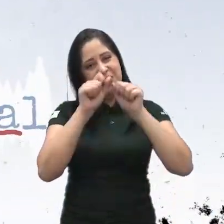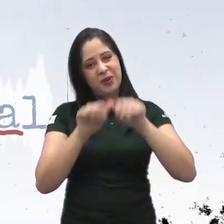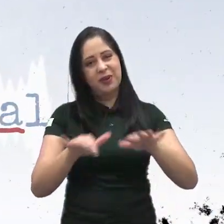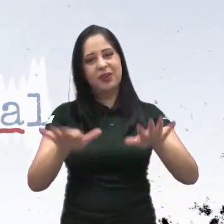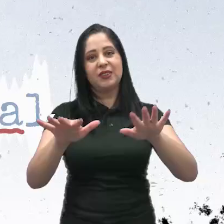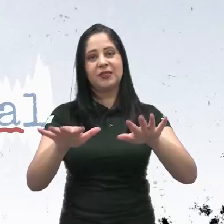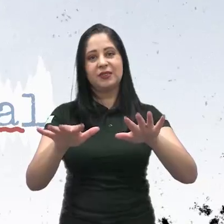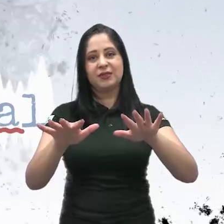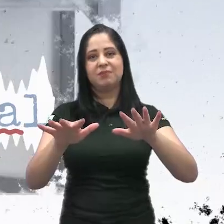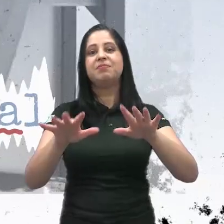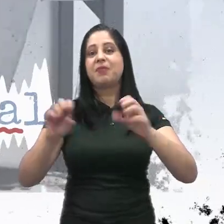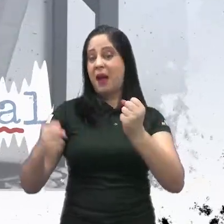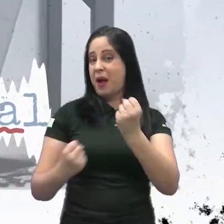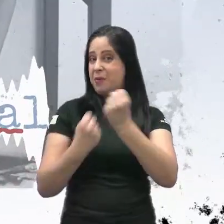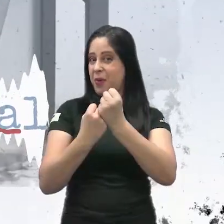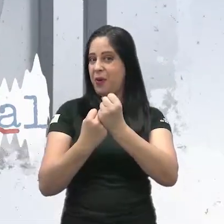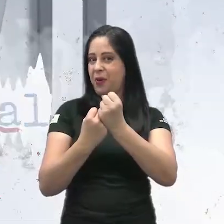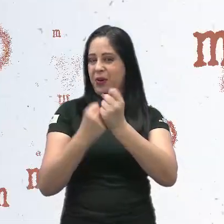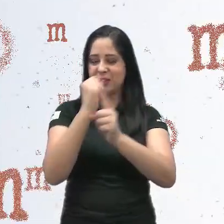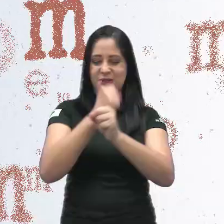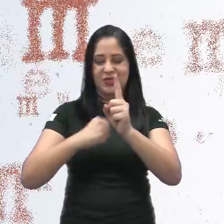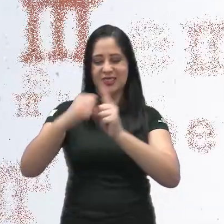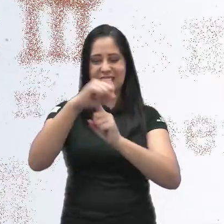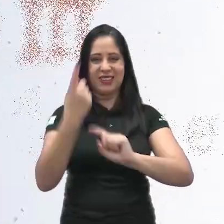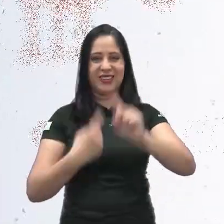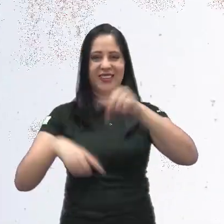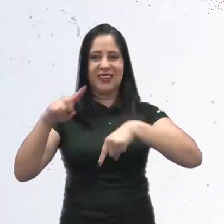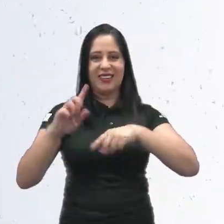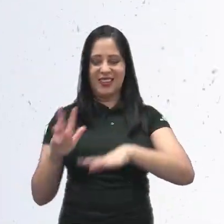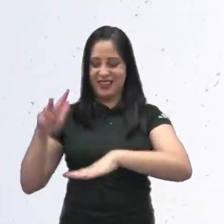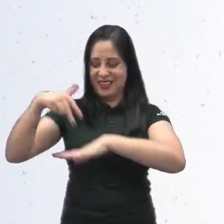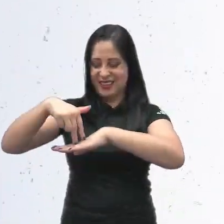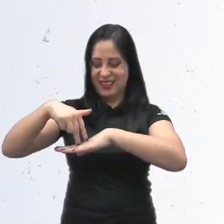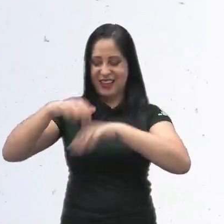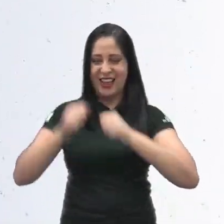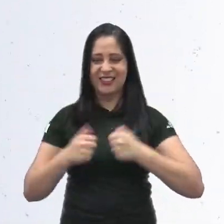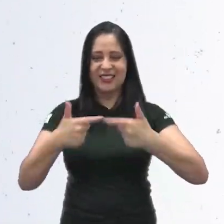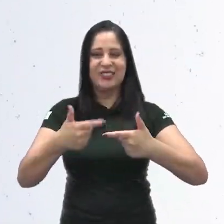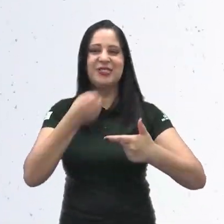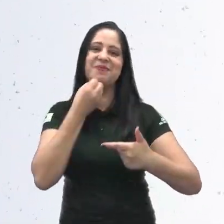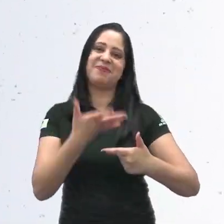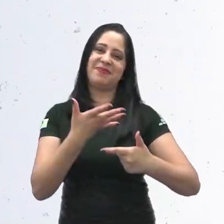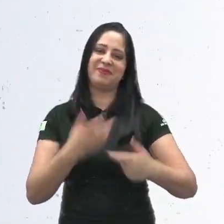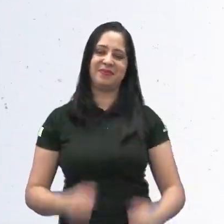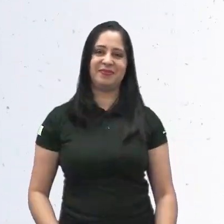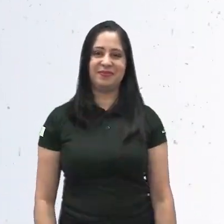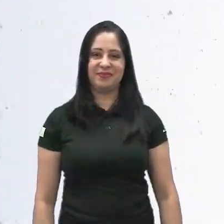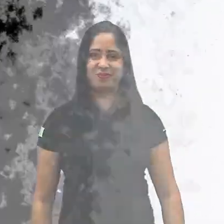próximo. Assistência. Desenvolvimento social. Vozes do Bem.